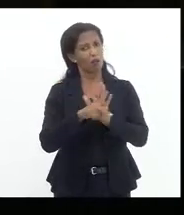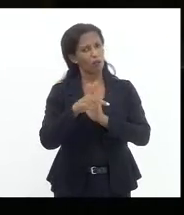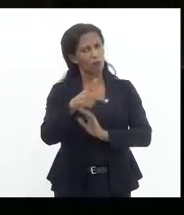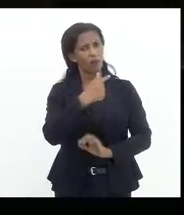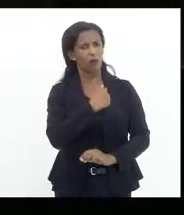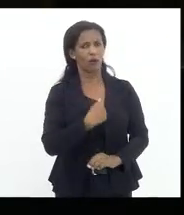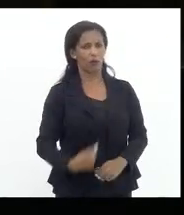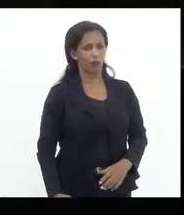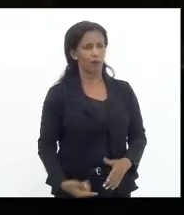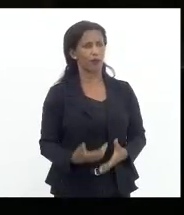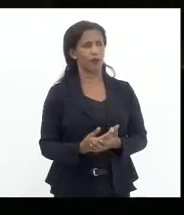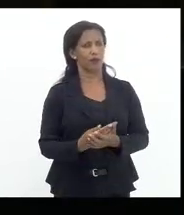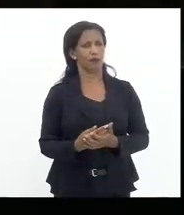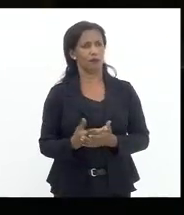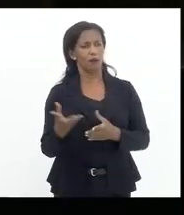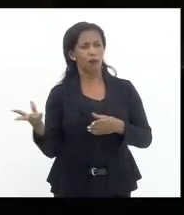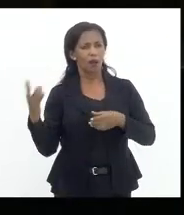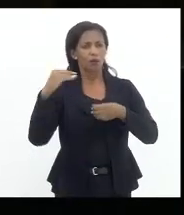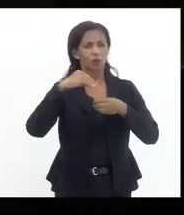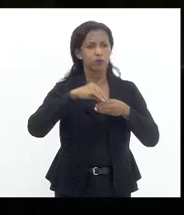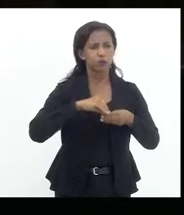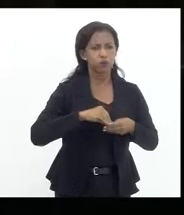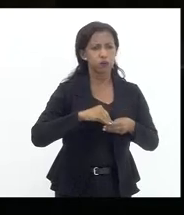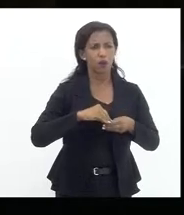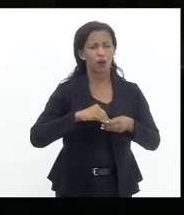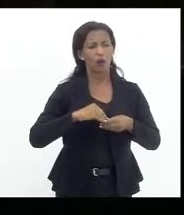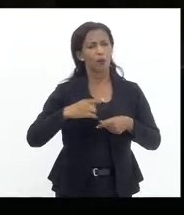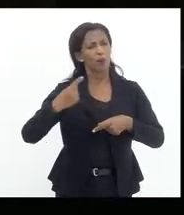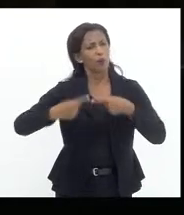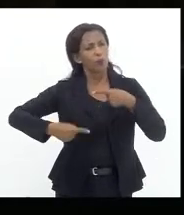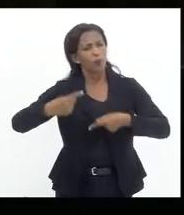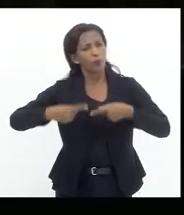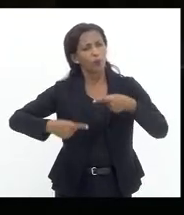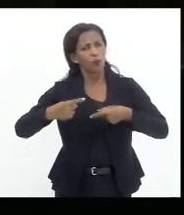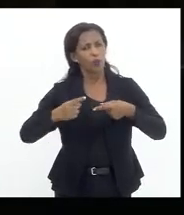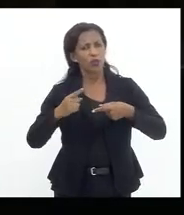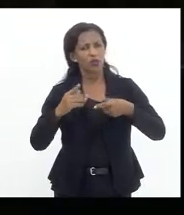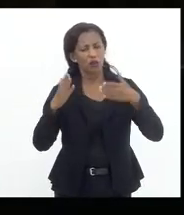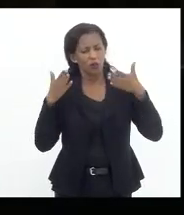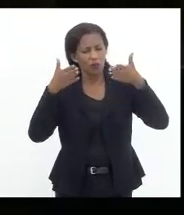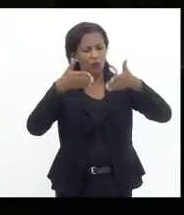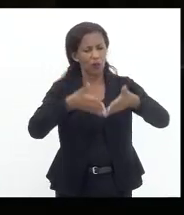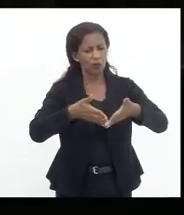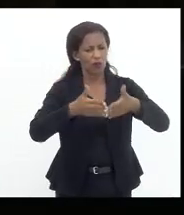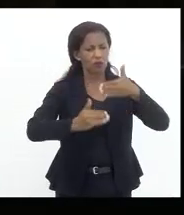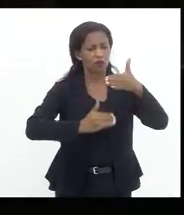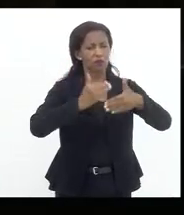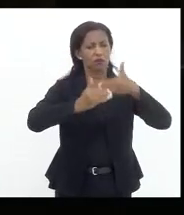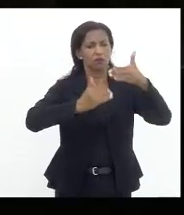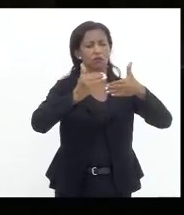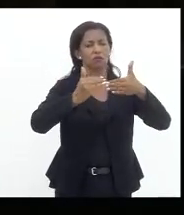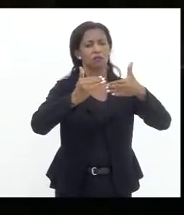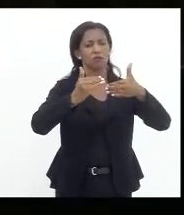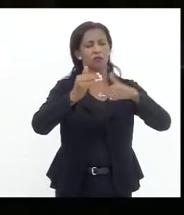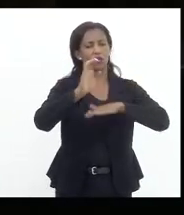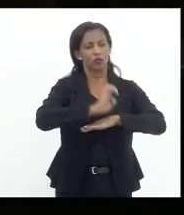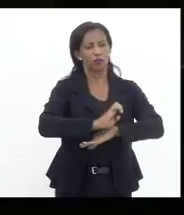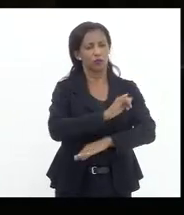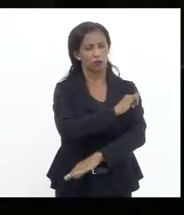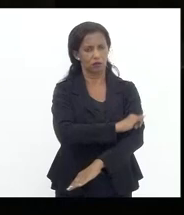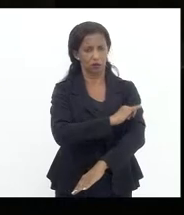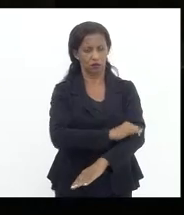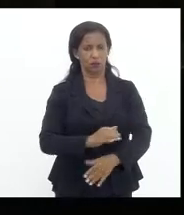governo, para imprimir políticas públicas voltadas para o desenvolvimento do Estado do Rio de Janeiro.